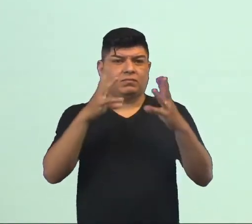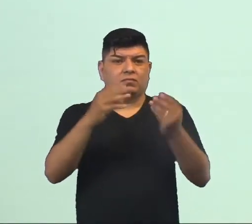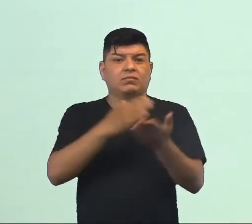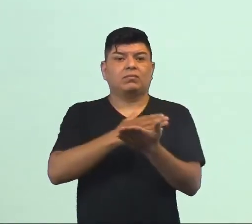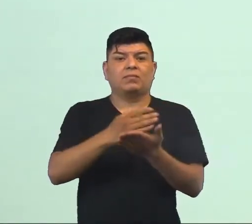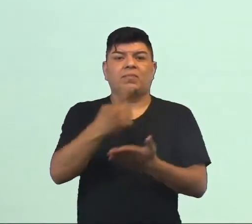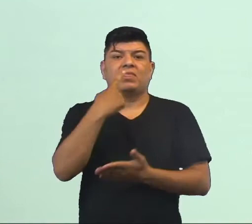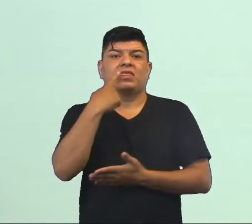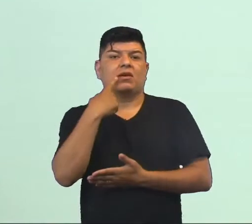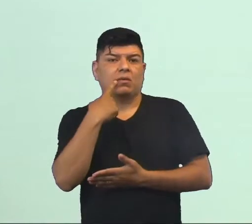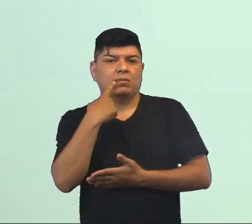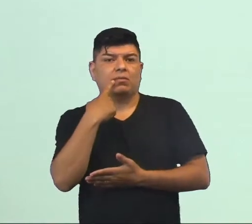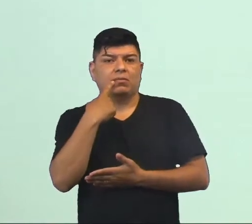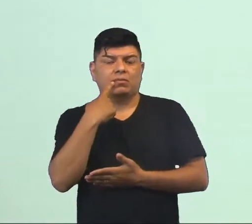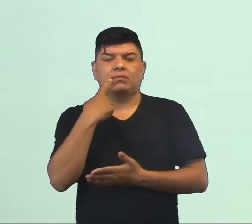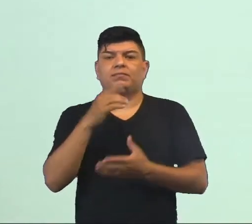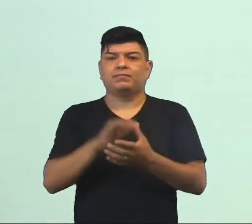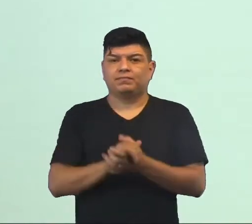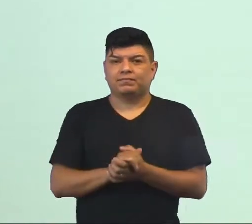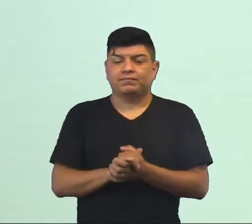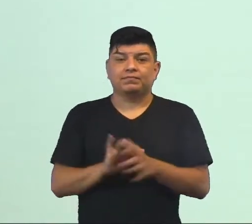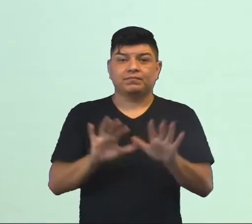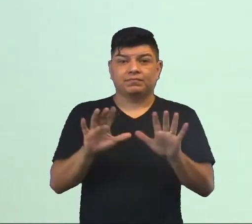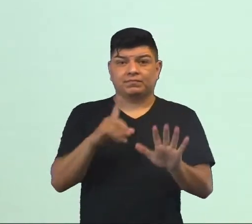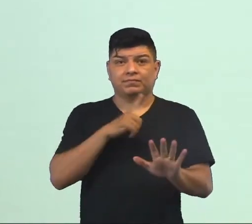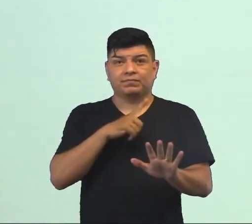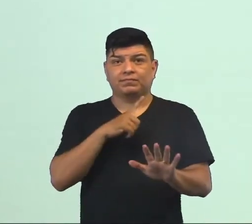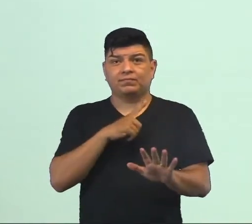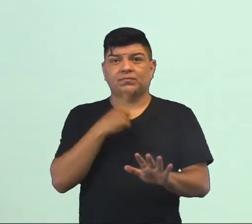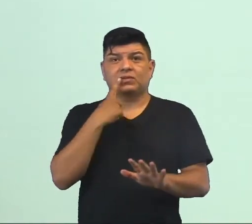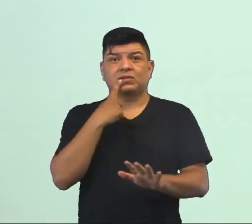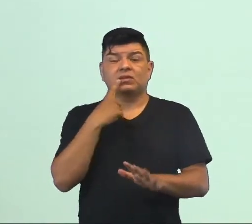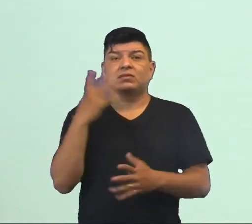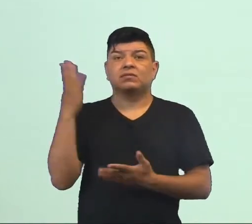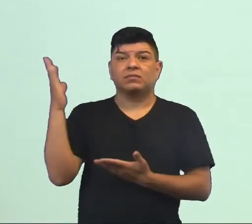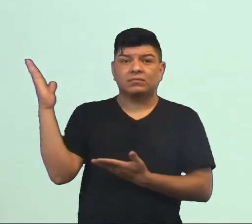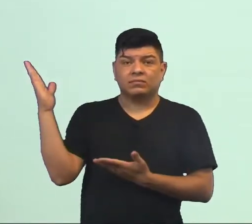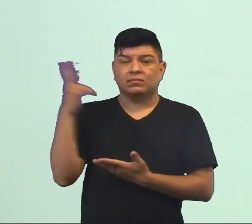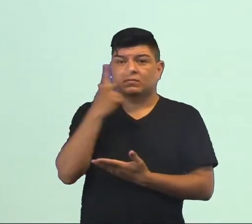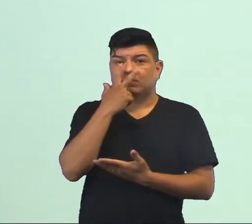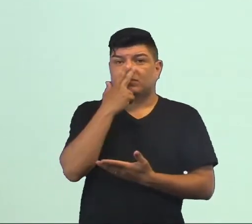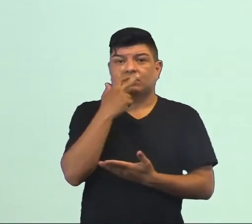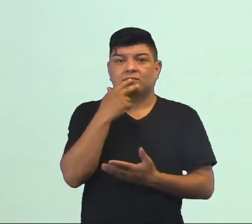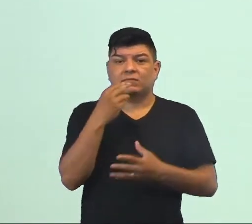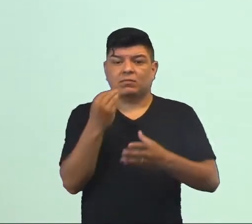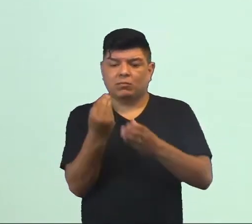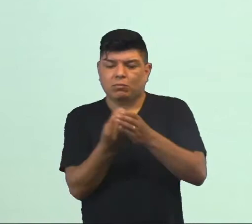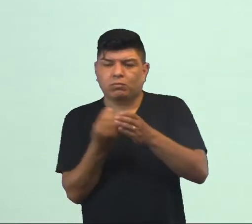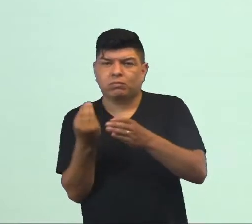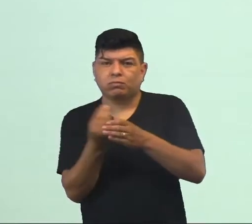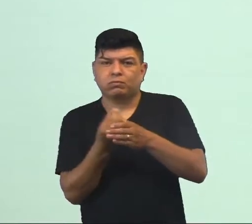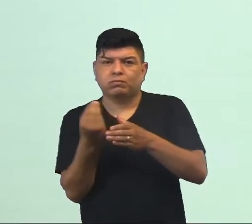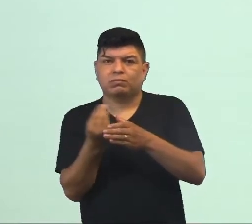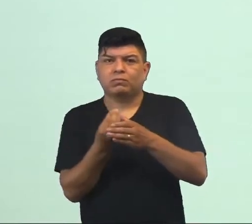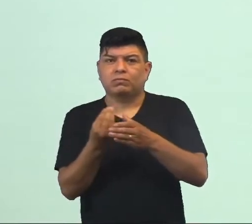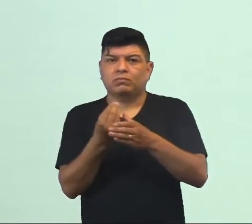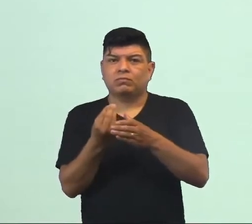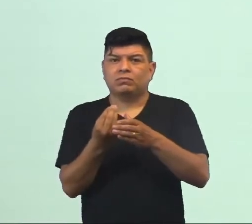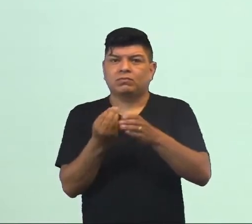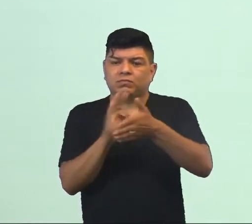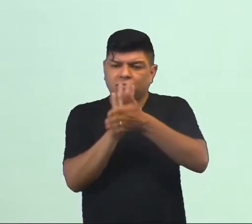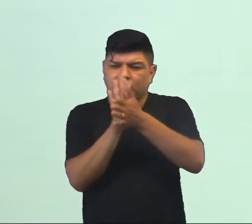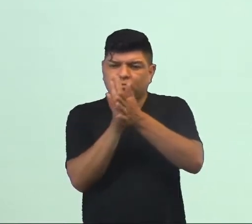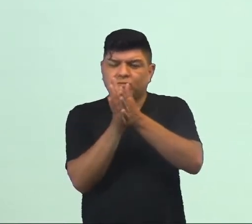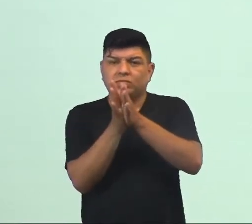inicia-se pela boca, né? E aí nós temos aí, a boca serve como se fosse um liquidificador, né? Ela